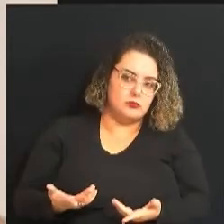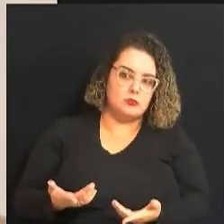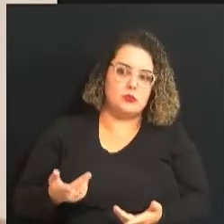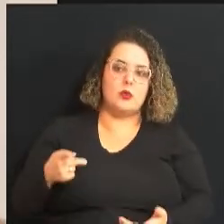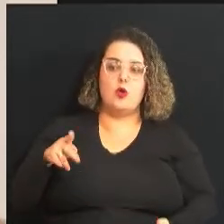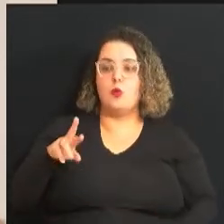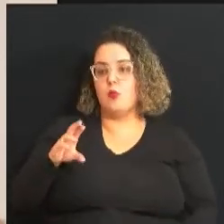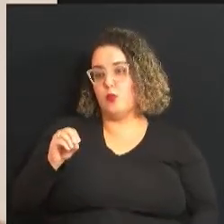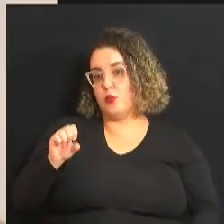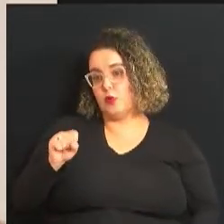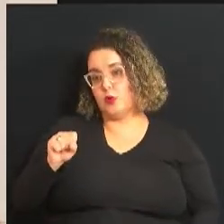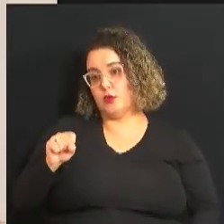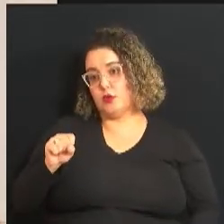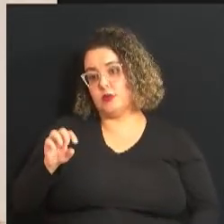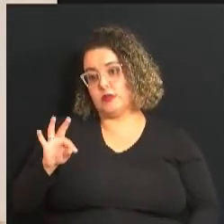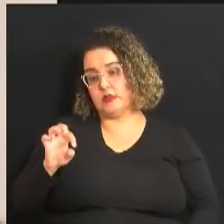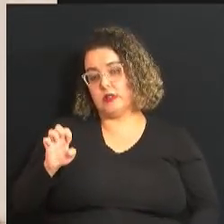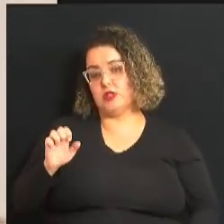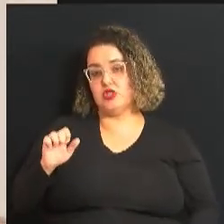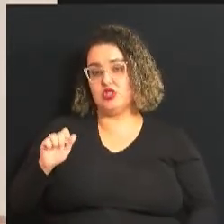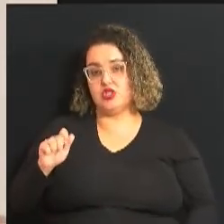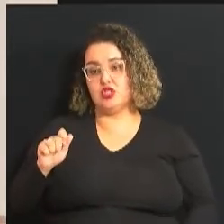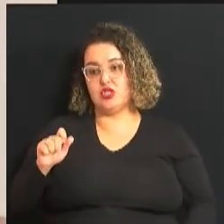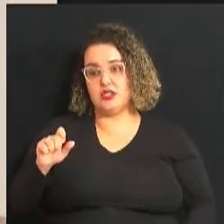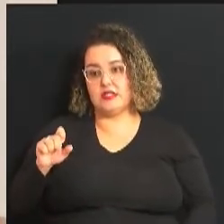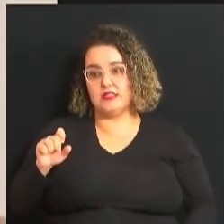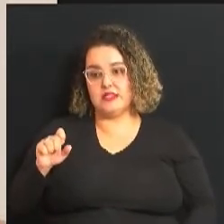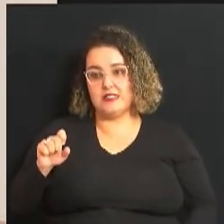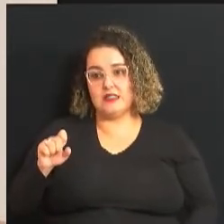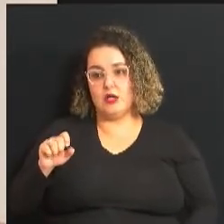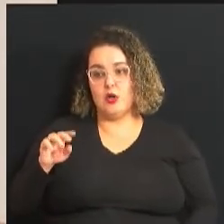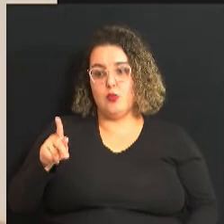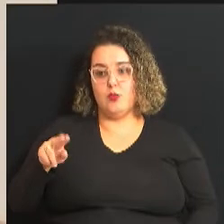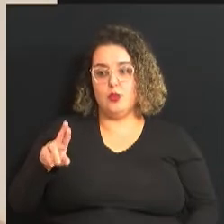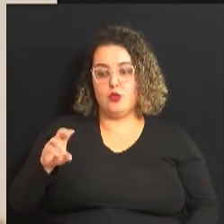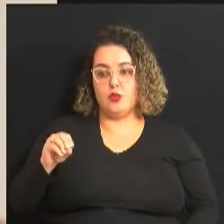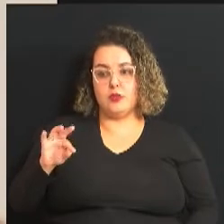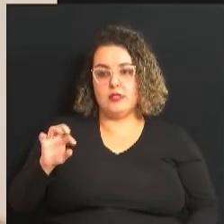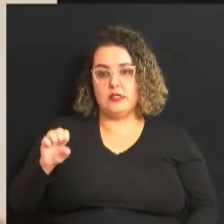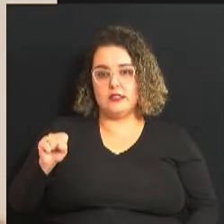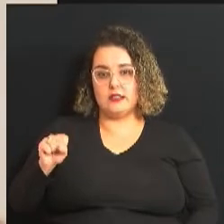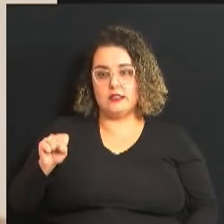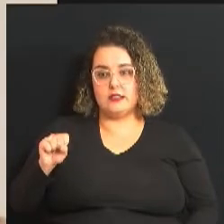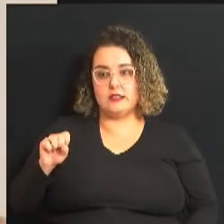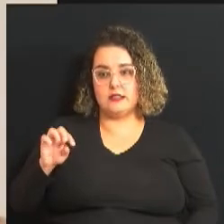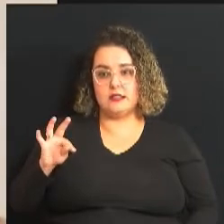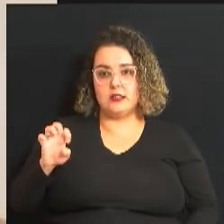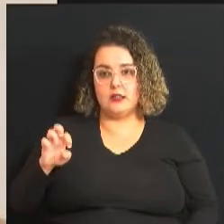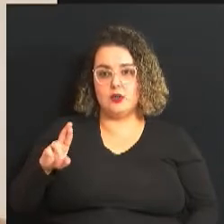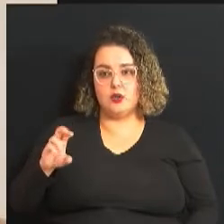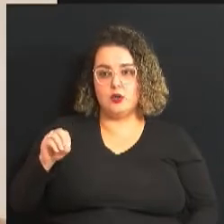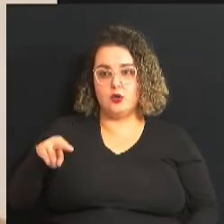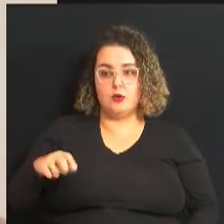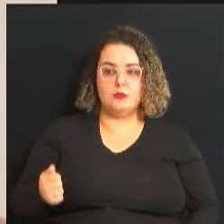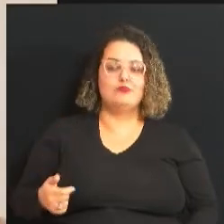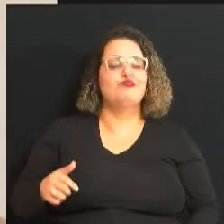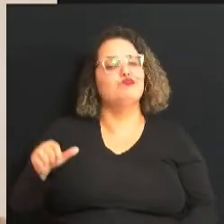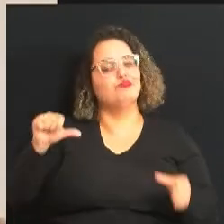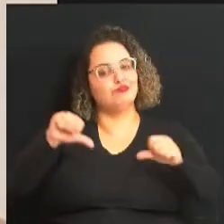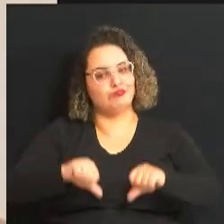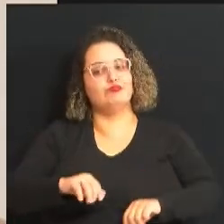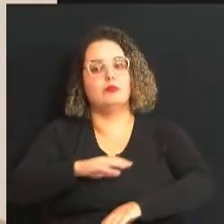que atrapalham a acne e a textura da pele. Então, mais uma vez, depende